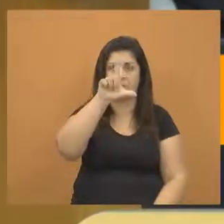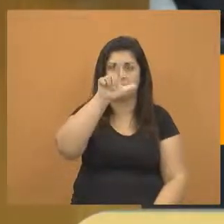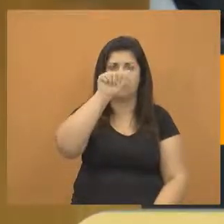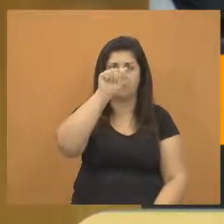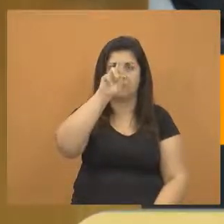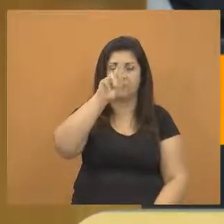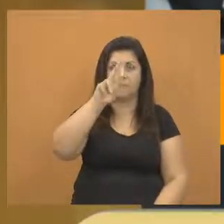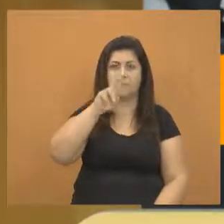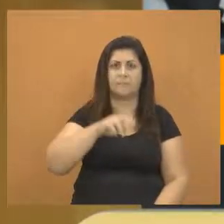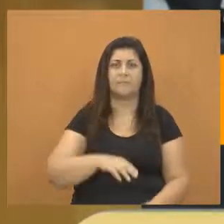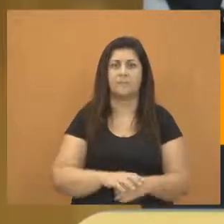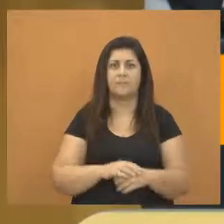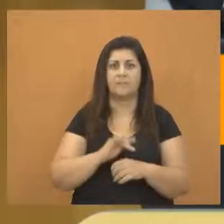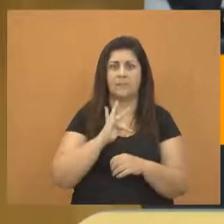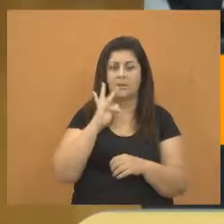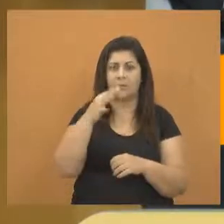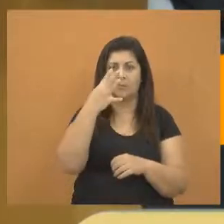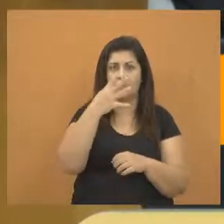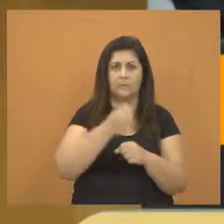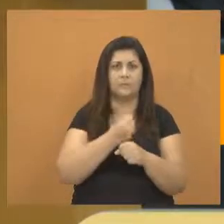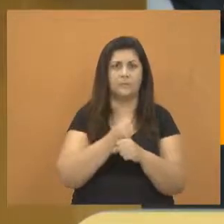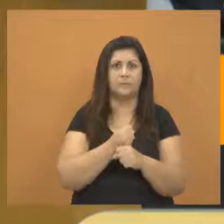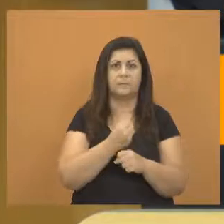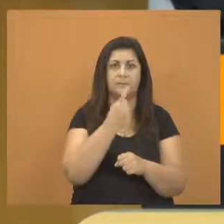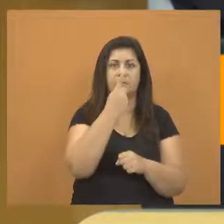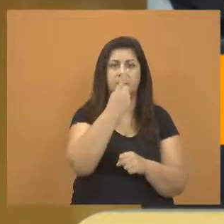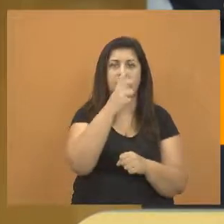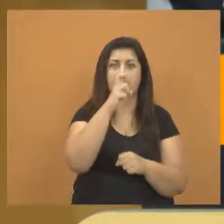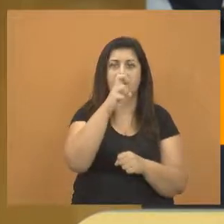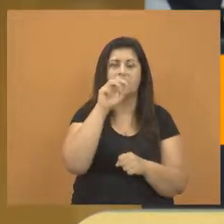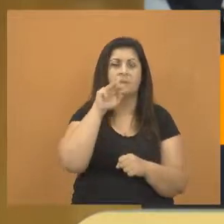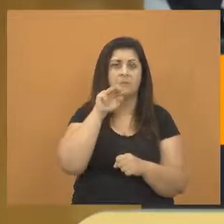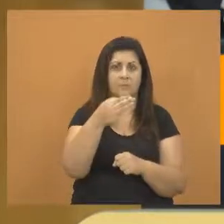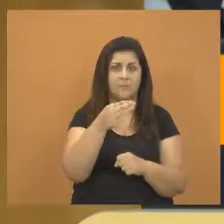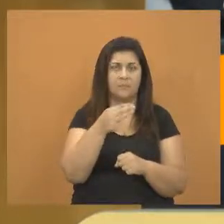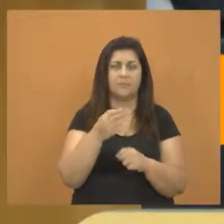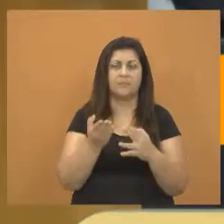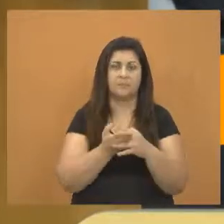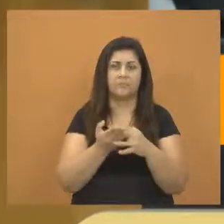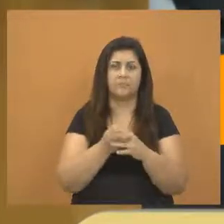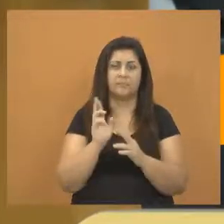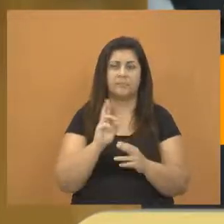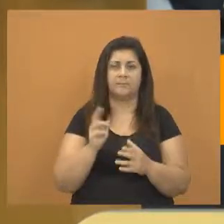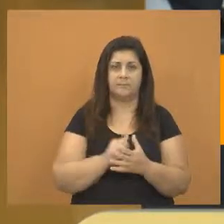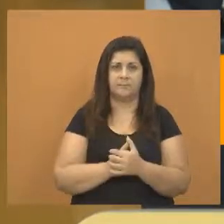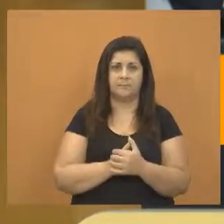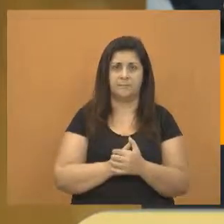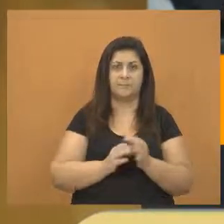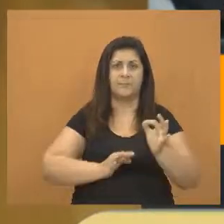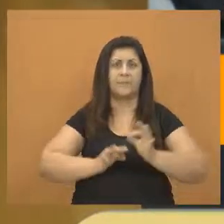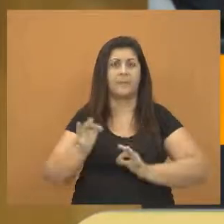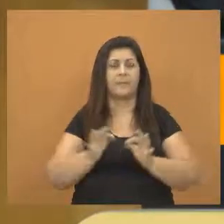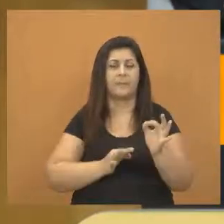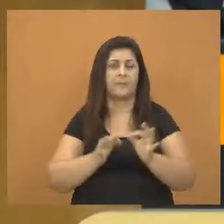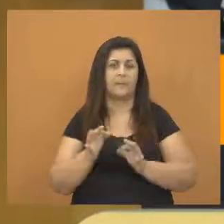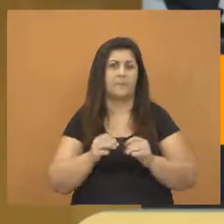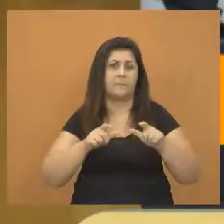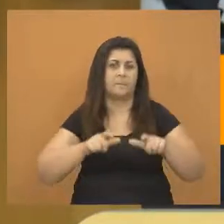próximos 4 anos, 15 milhões e meio de reais. Os projetos são regularização